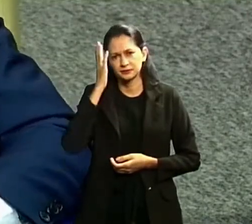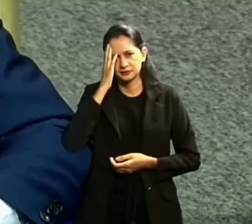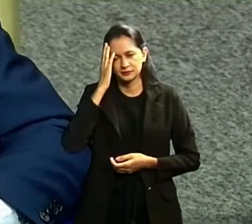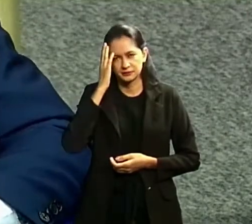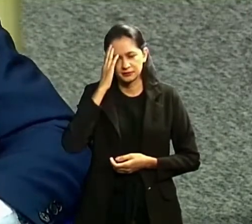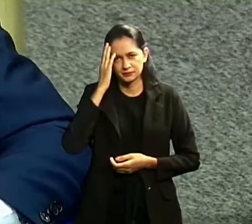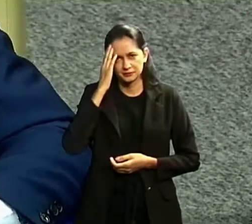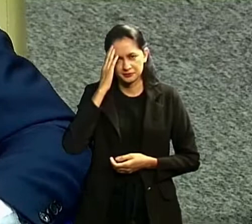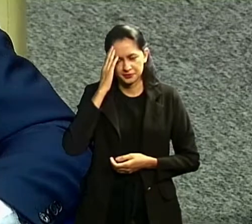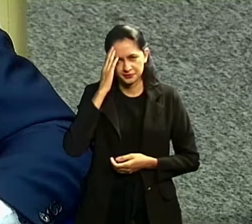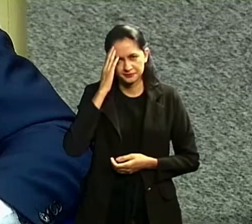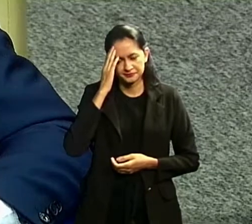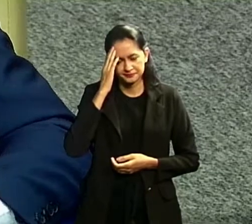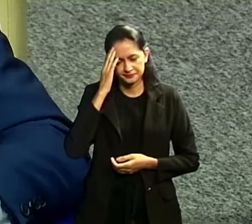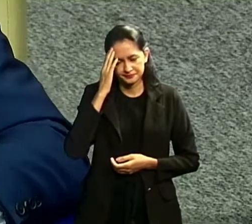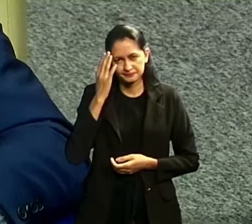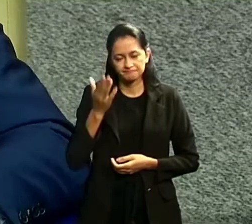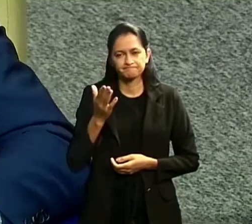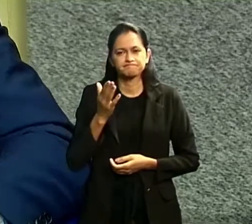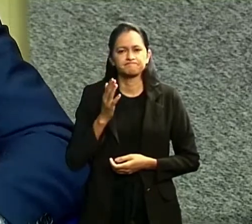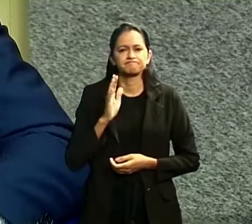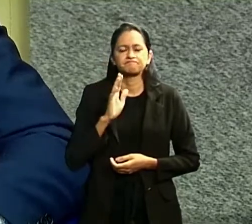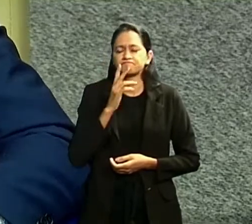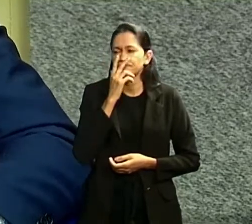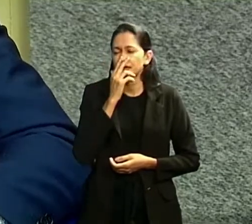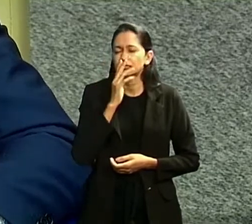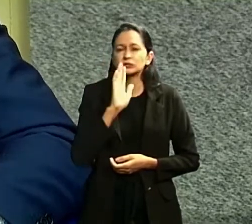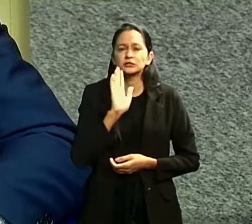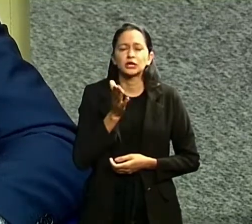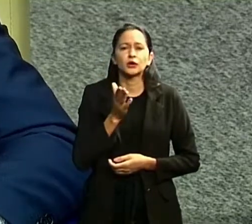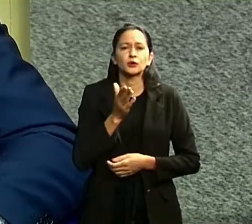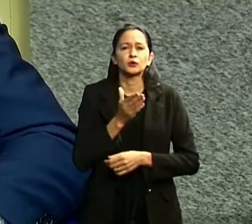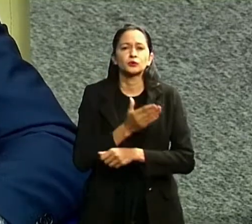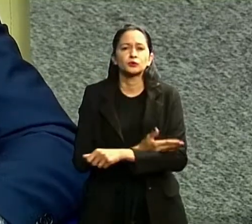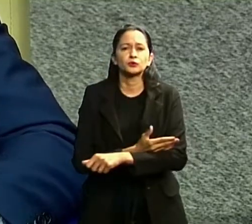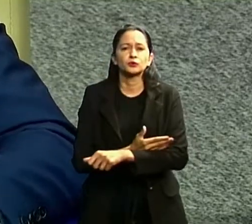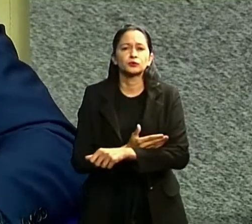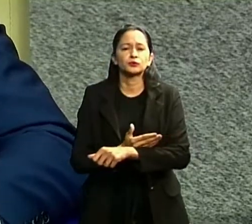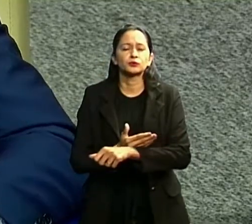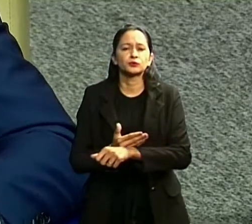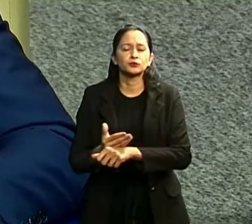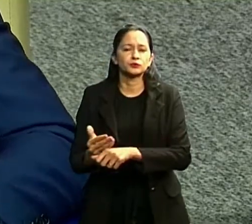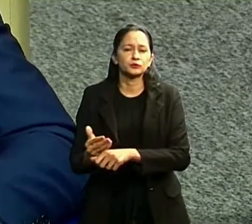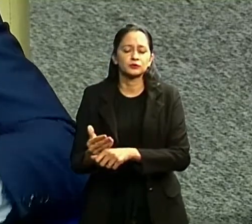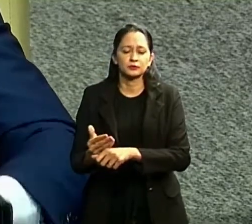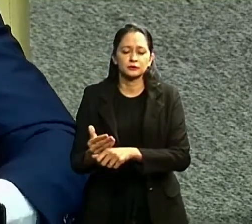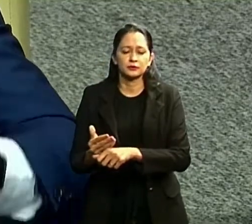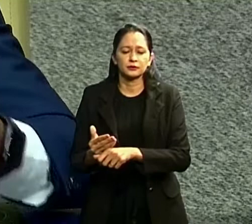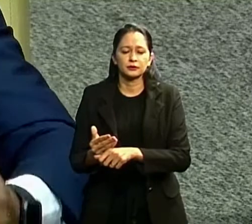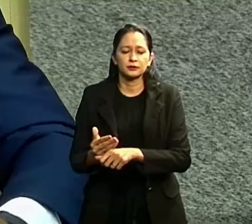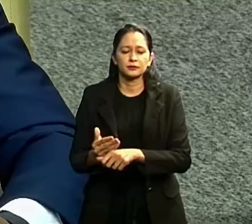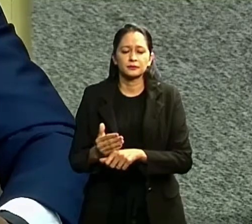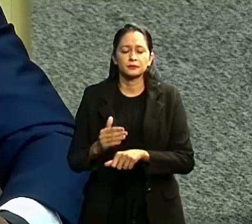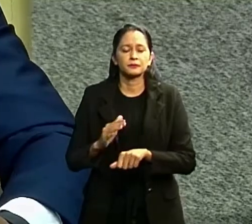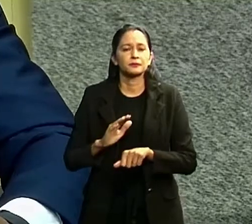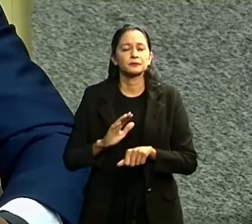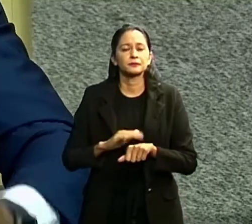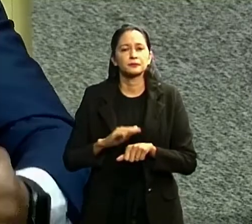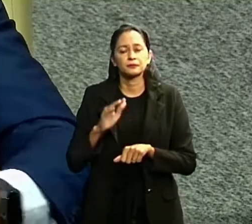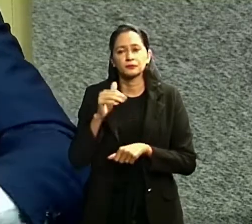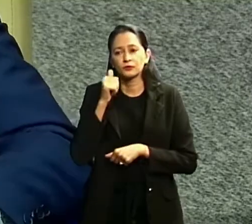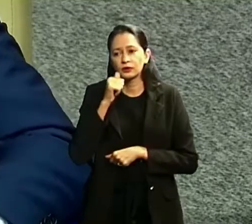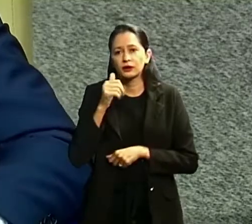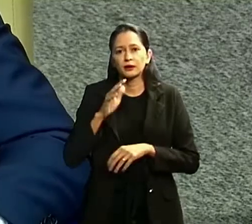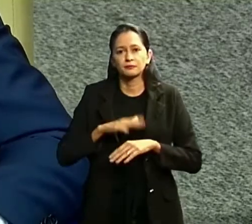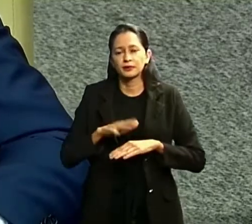presidente Clécio, que é de praxe ter inserção maior ainda das mulheres